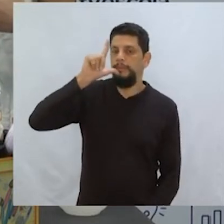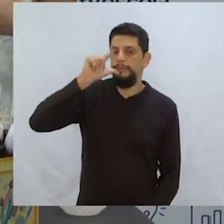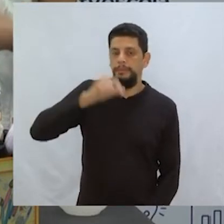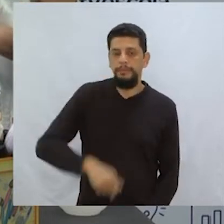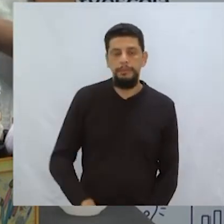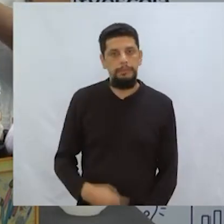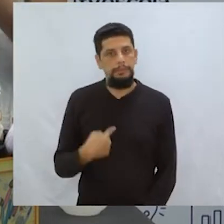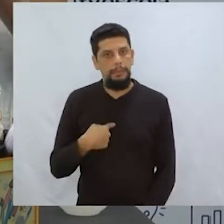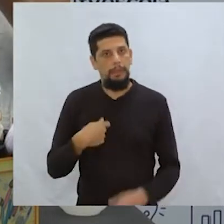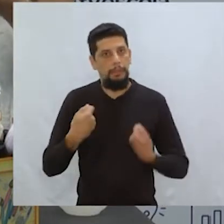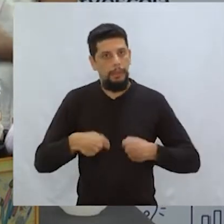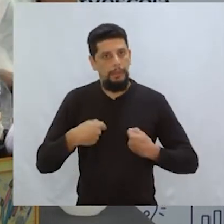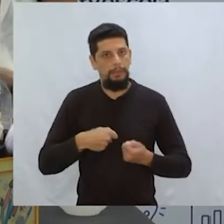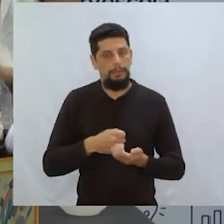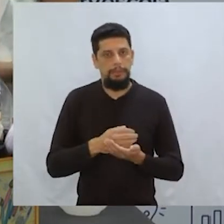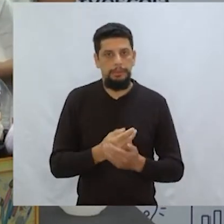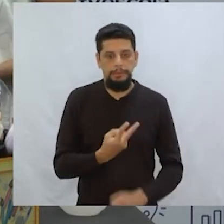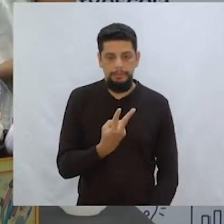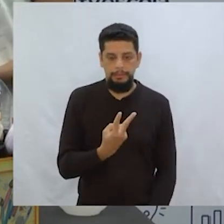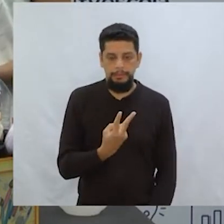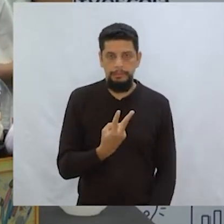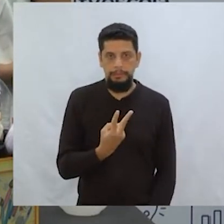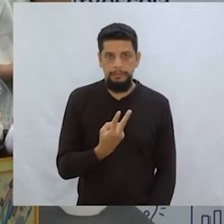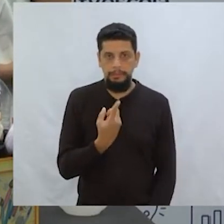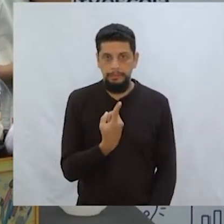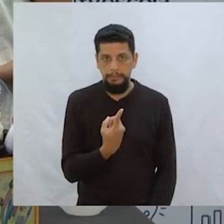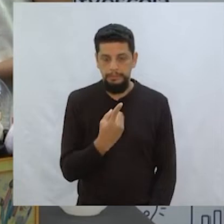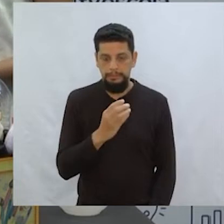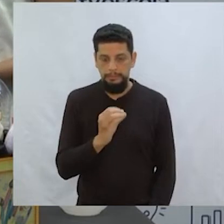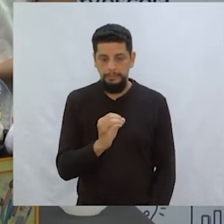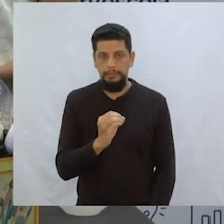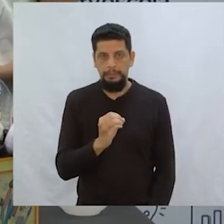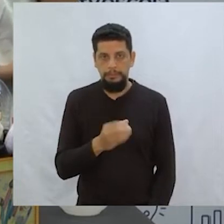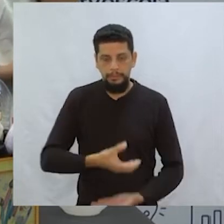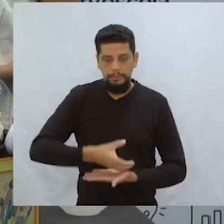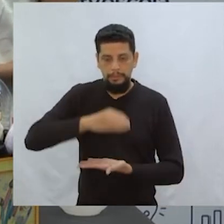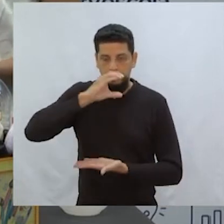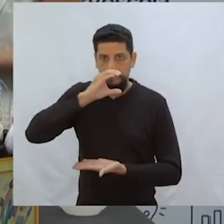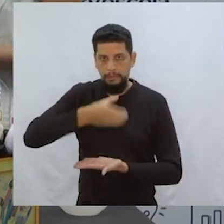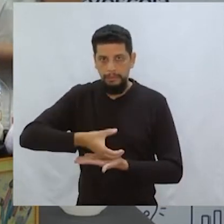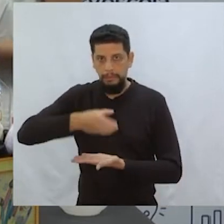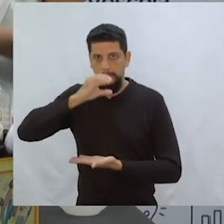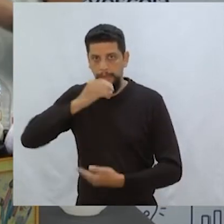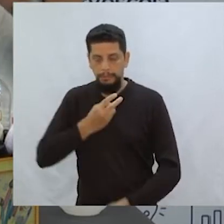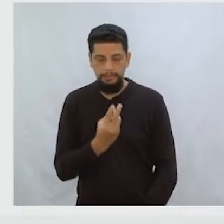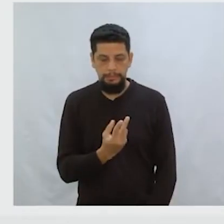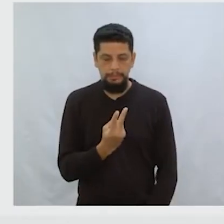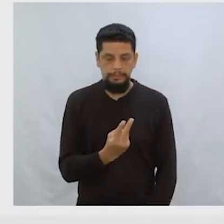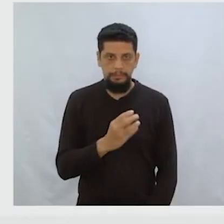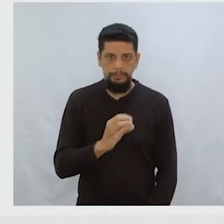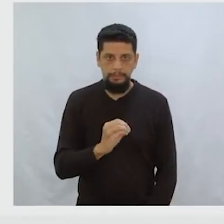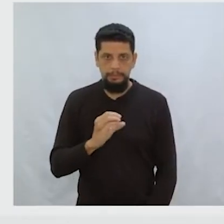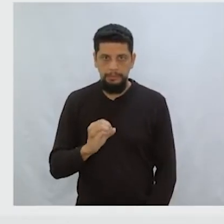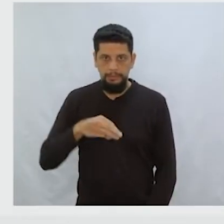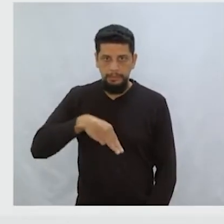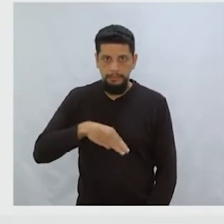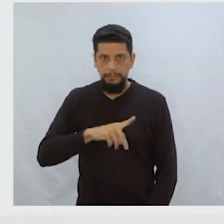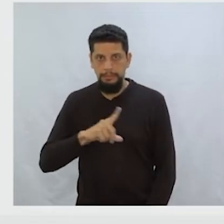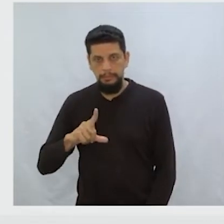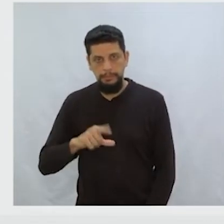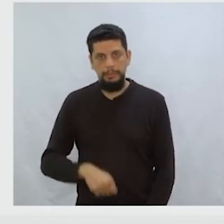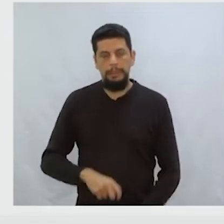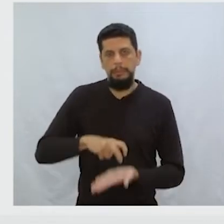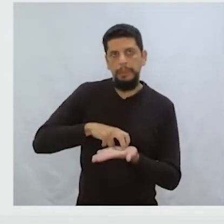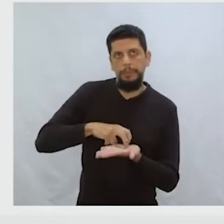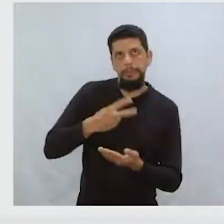durante o dia, eu posso dividir em 10 copos de água de 200 ml, né? Para ir bebendo aos poucos, né?